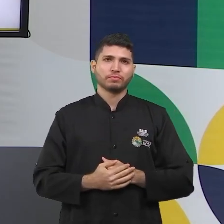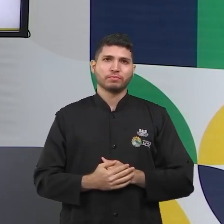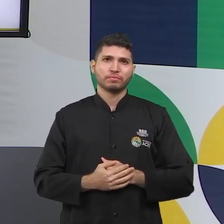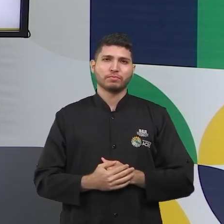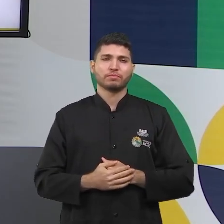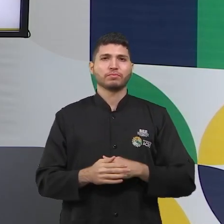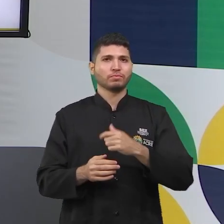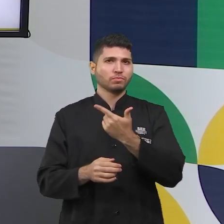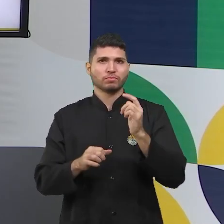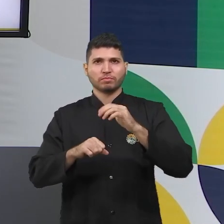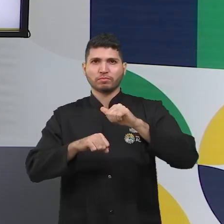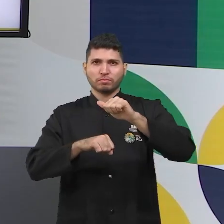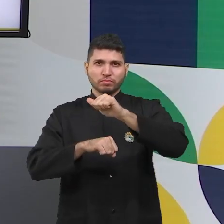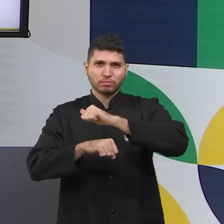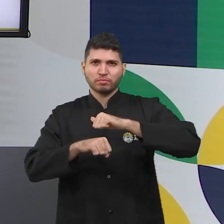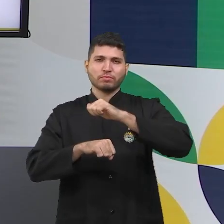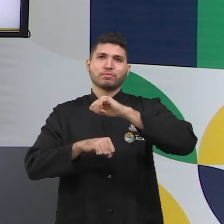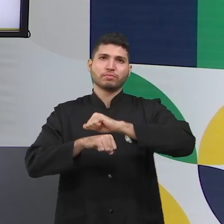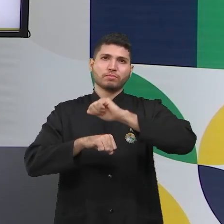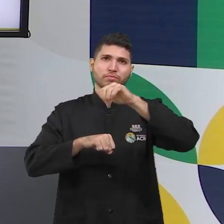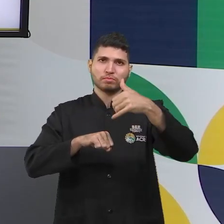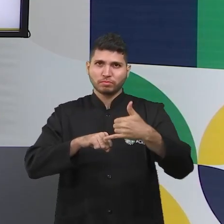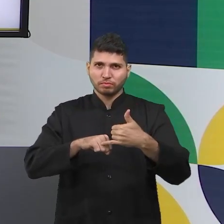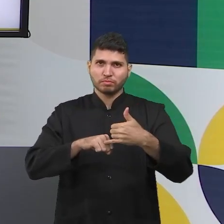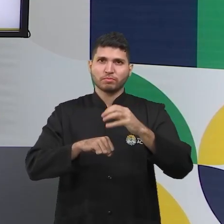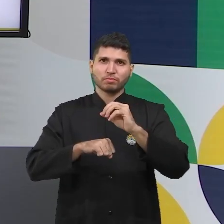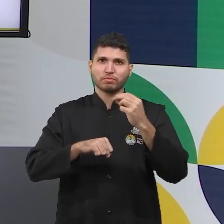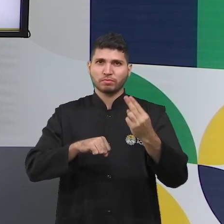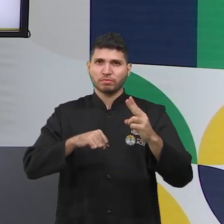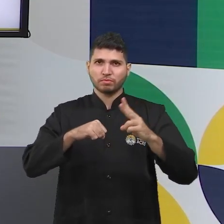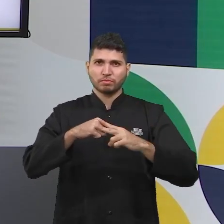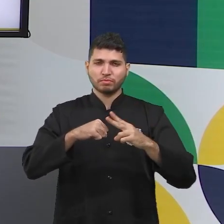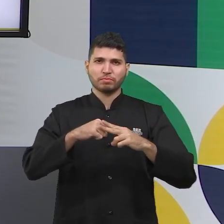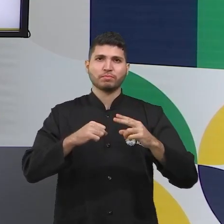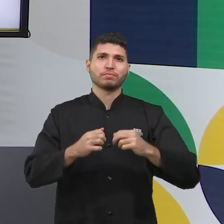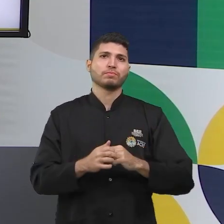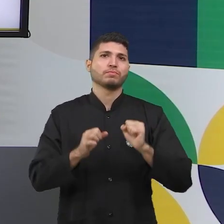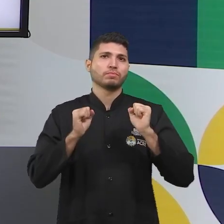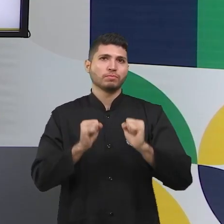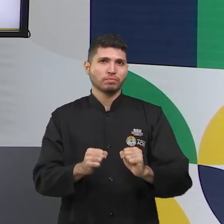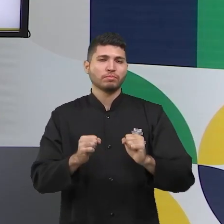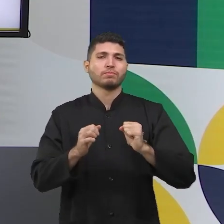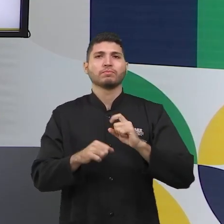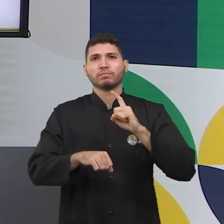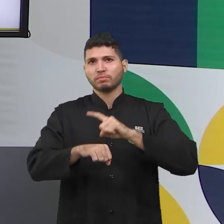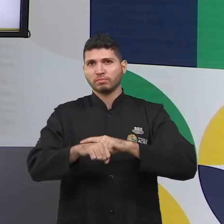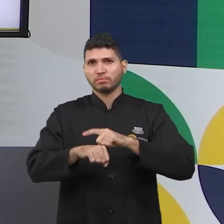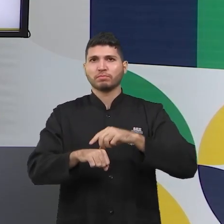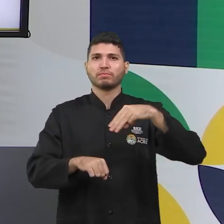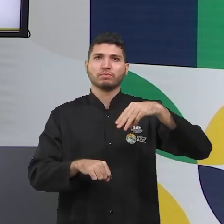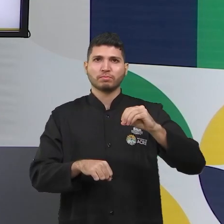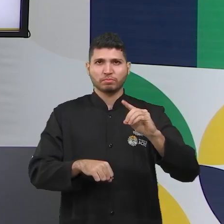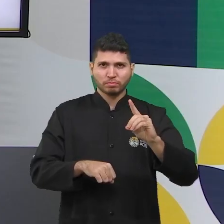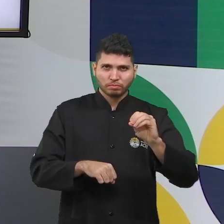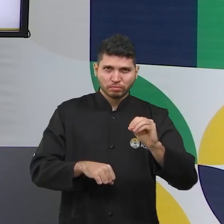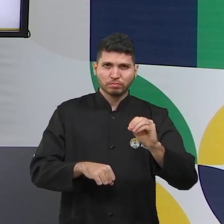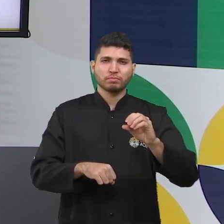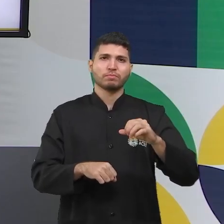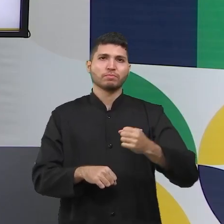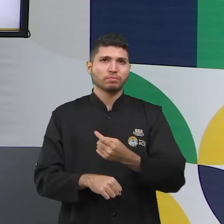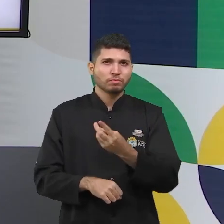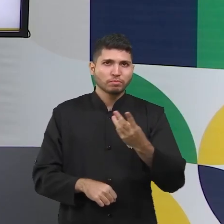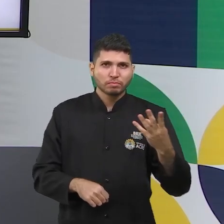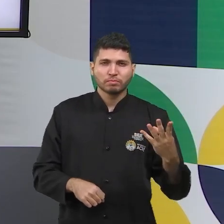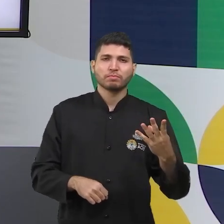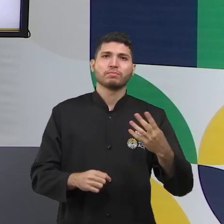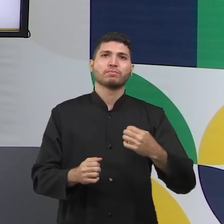outro advérbio, a um adjetivo ou a um verbo. E eles podem indicar tempo, modo, quantidade, e